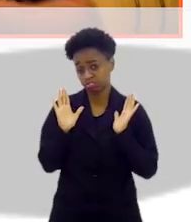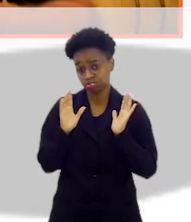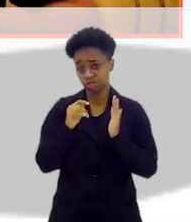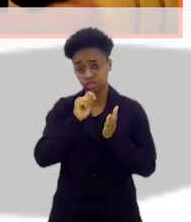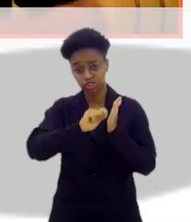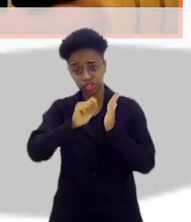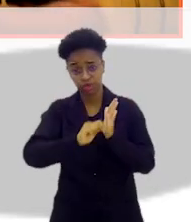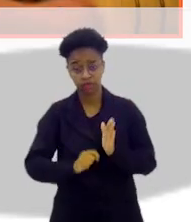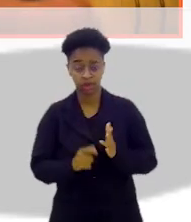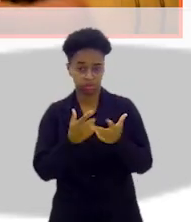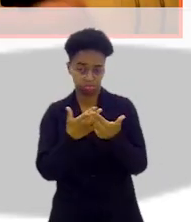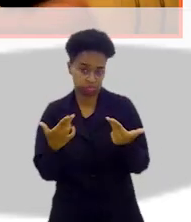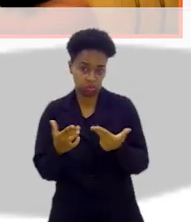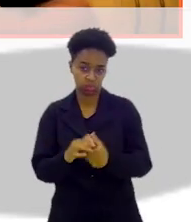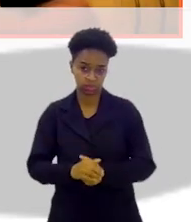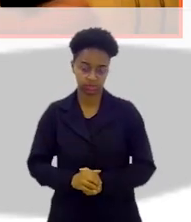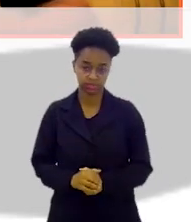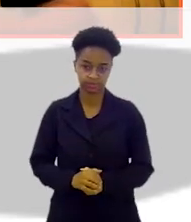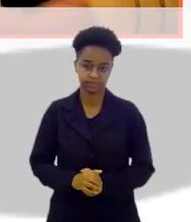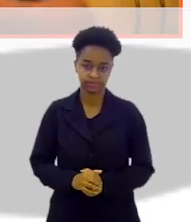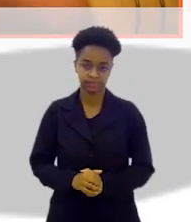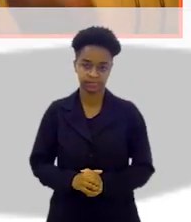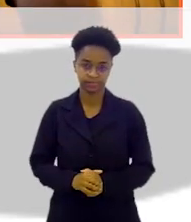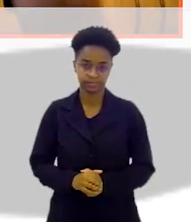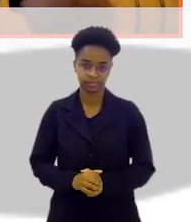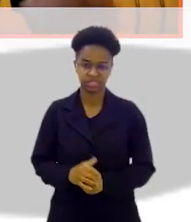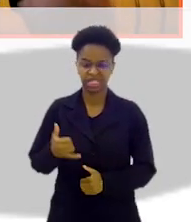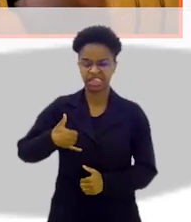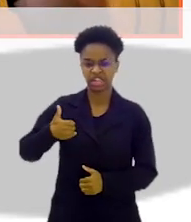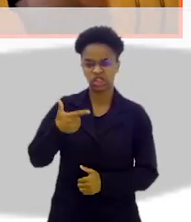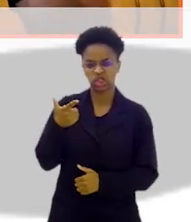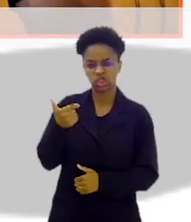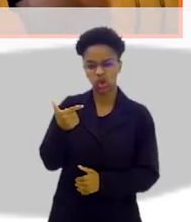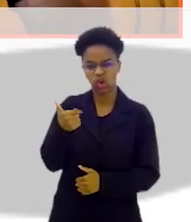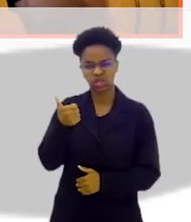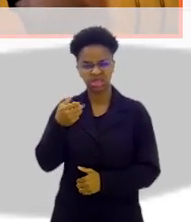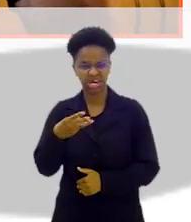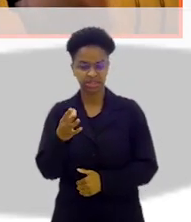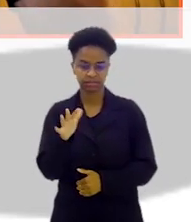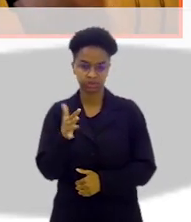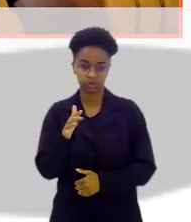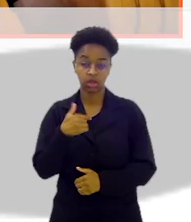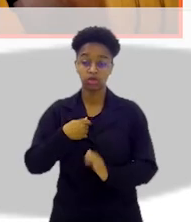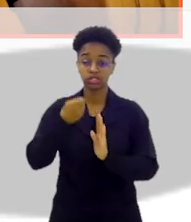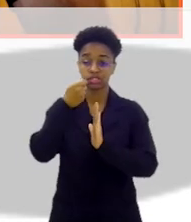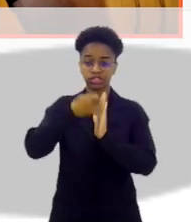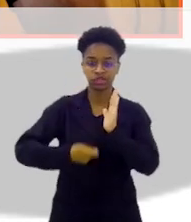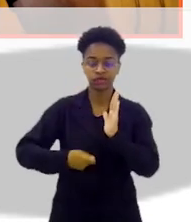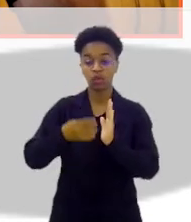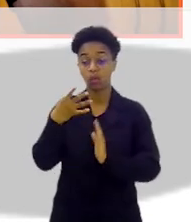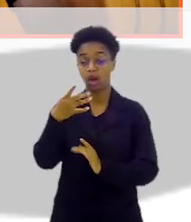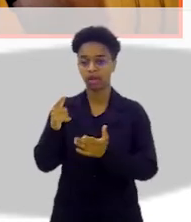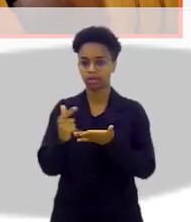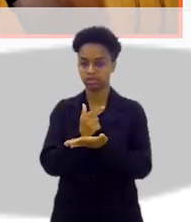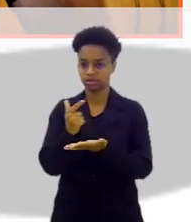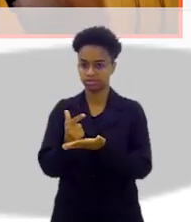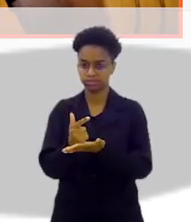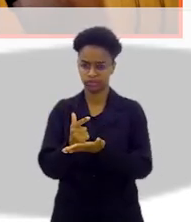eu teria o direito de escrever alguma coisa. Com 12 para 13 anos, eu já tinha escrito 4 livros,